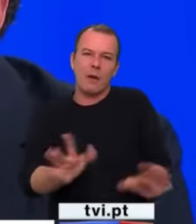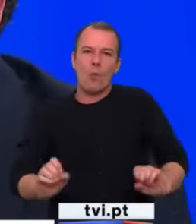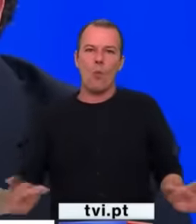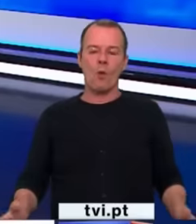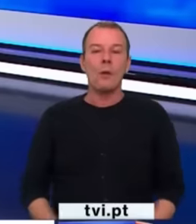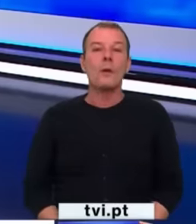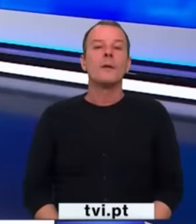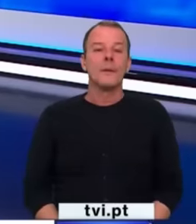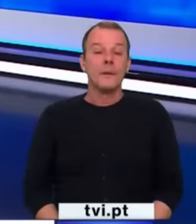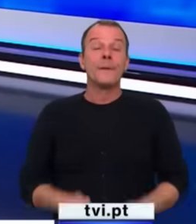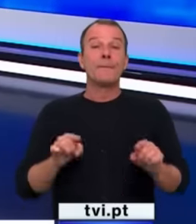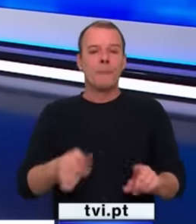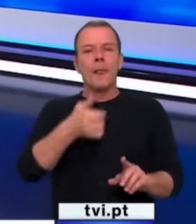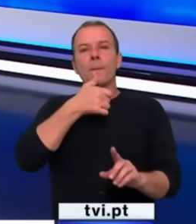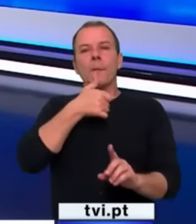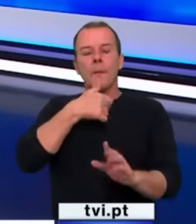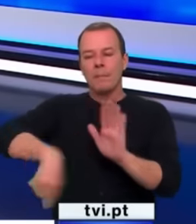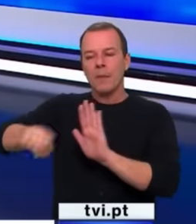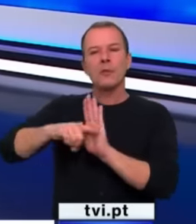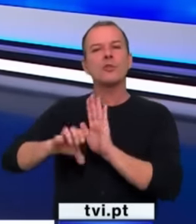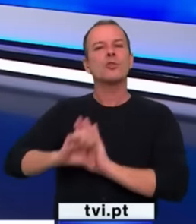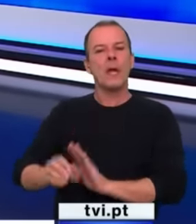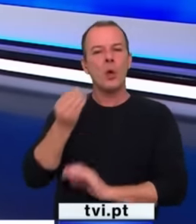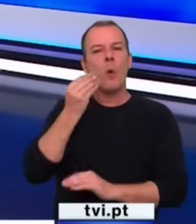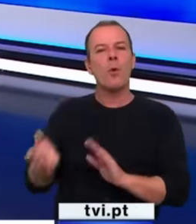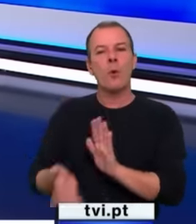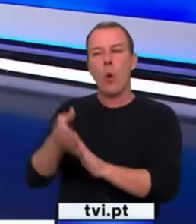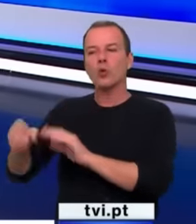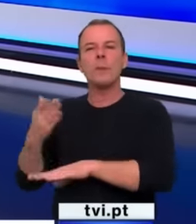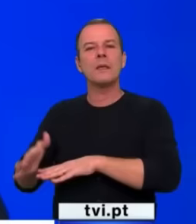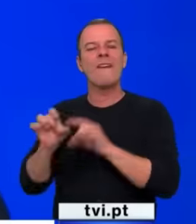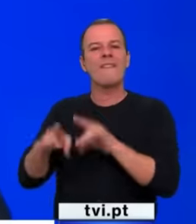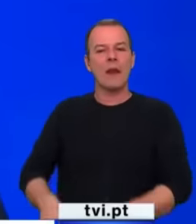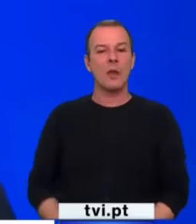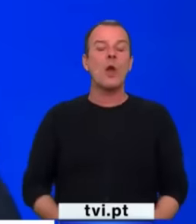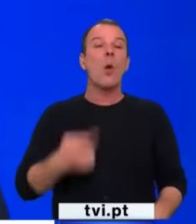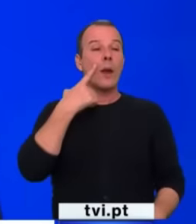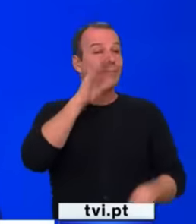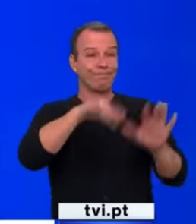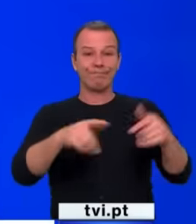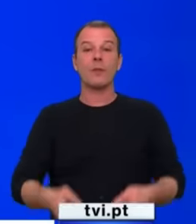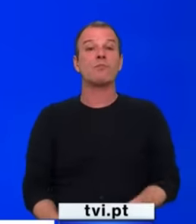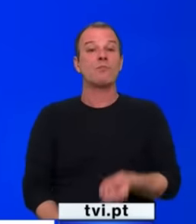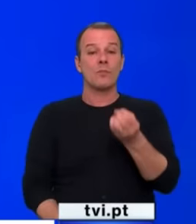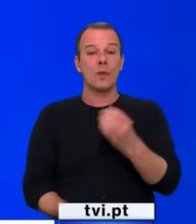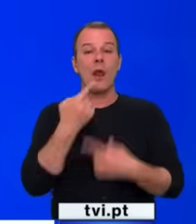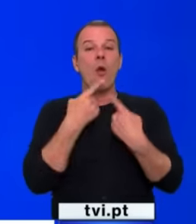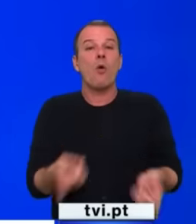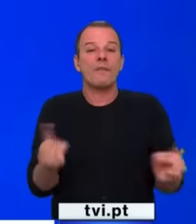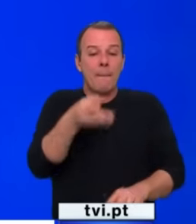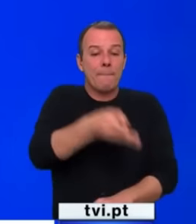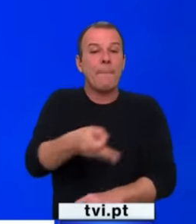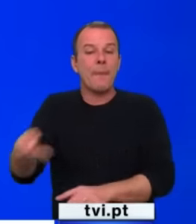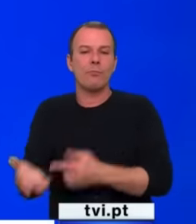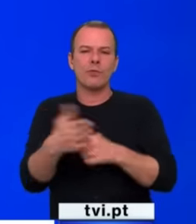medidas do Chega para evitar, por exemplo, esse desperdício? Olha, já lhe dei três. Uma delas é reativar as PPPs. São fundamentais. Nós, em vários hospitais, como o caso